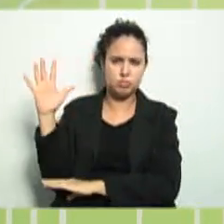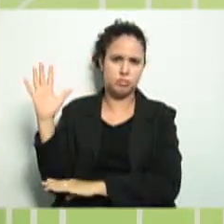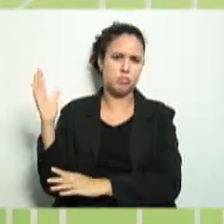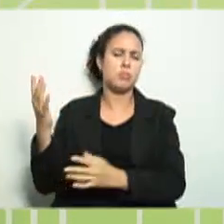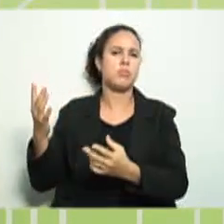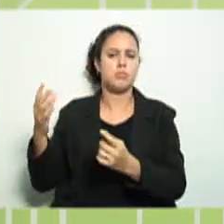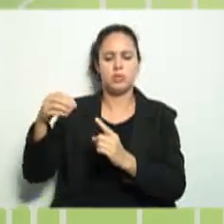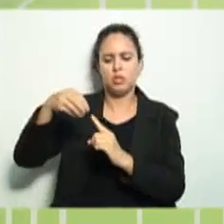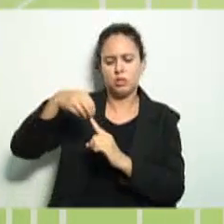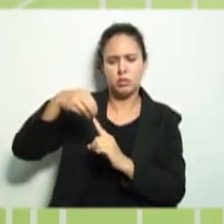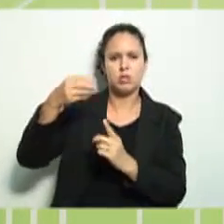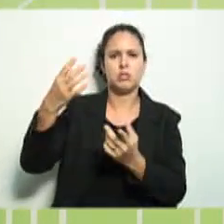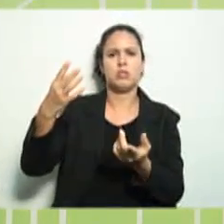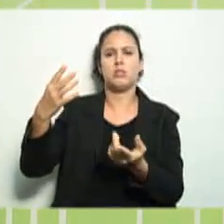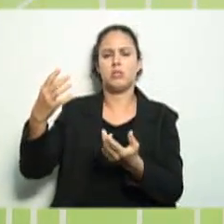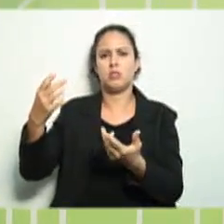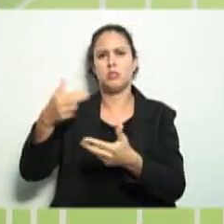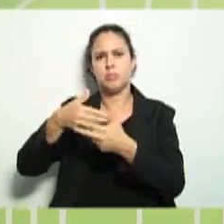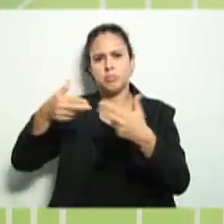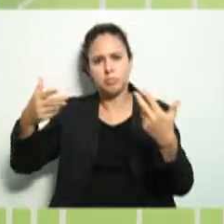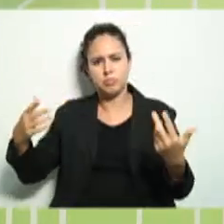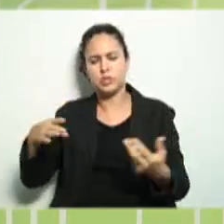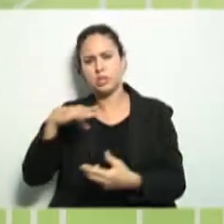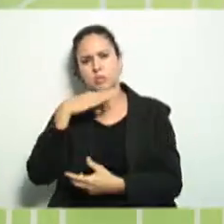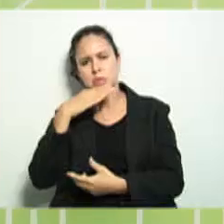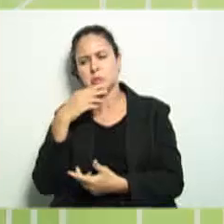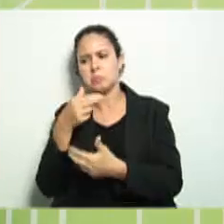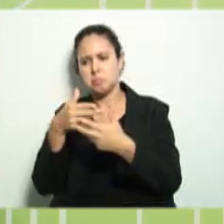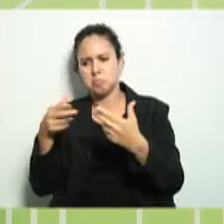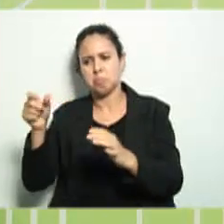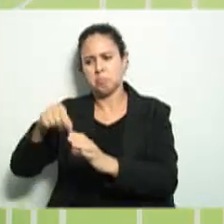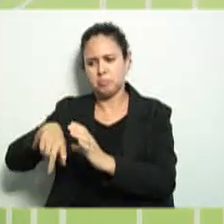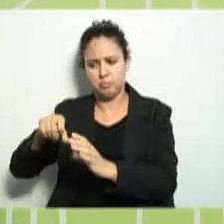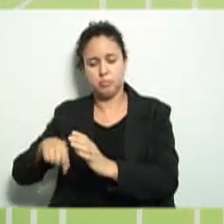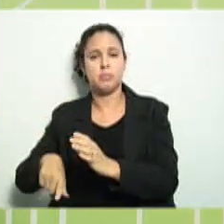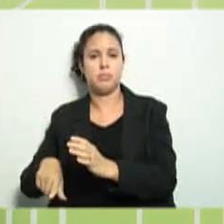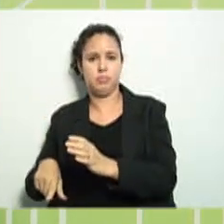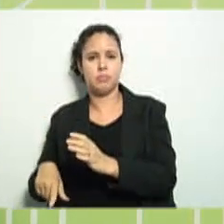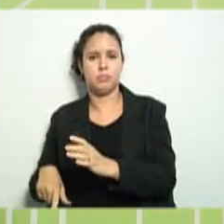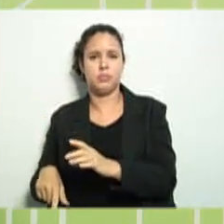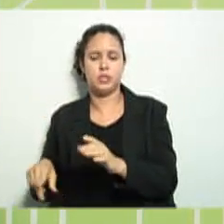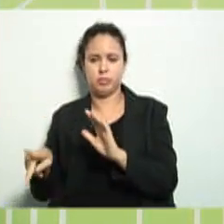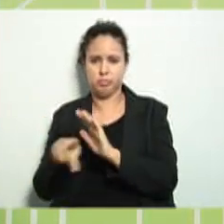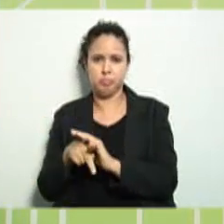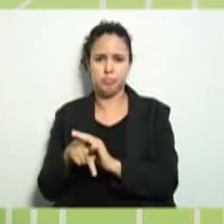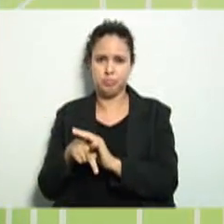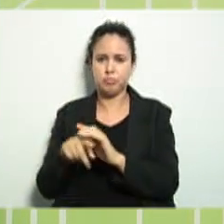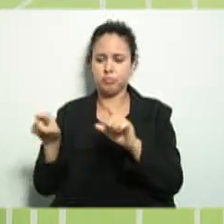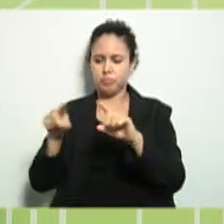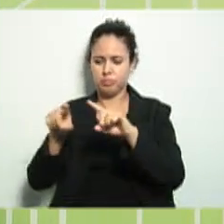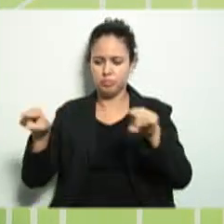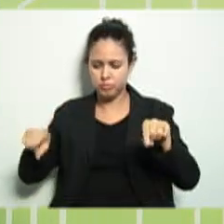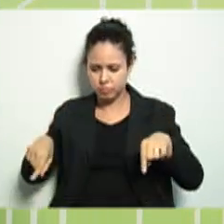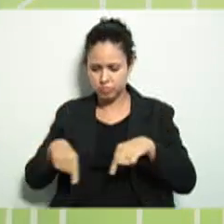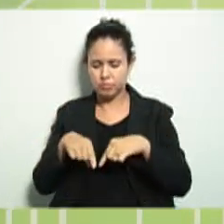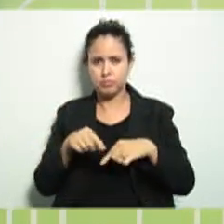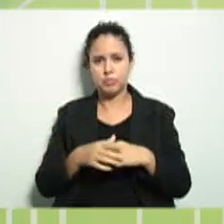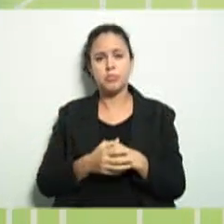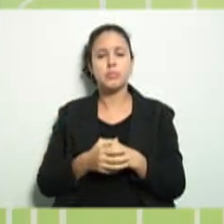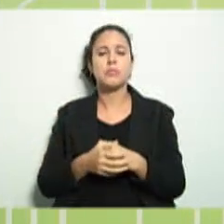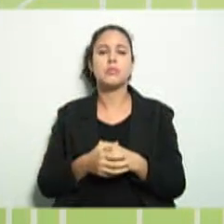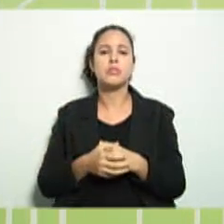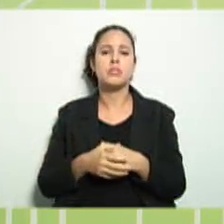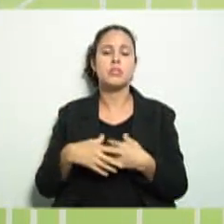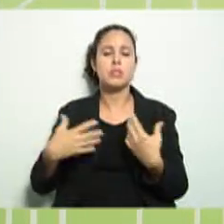cerola, a plantar um açaí, a plantar um cupuaçu, a diversificar a produção na sua terra, por menor que seja? E isso eu